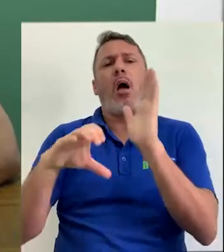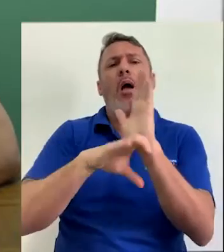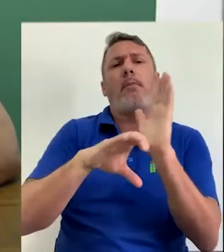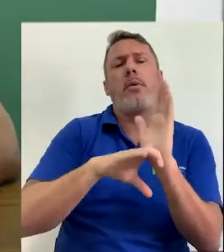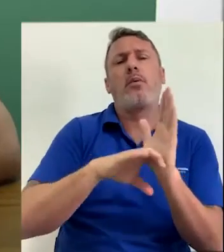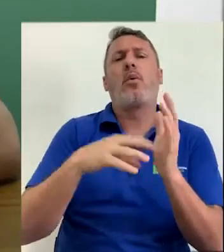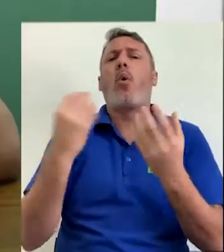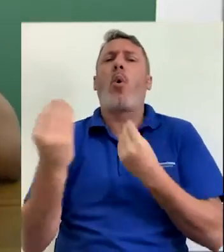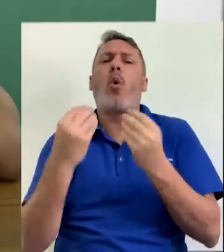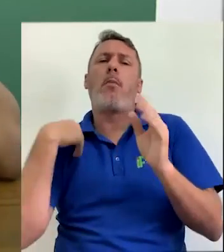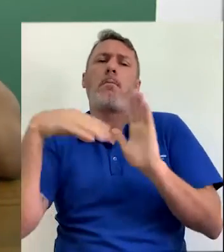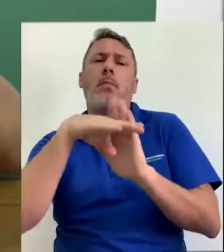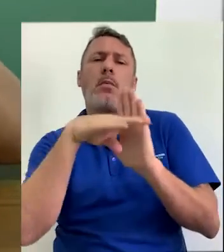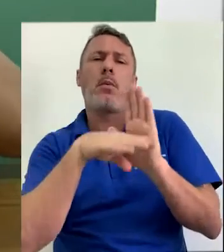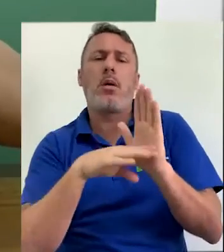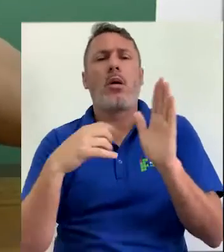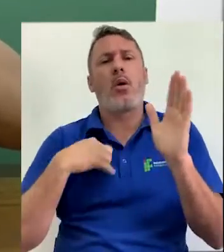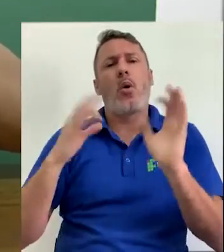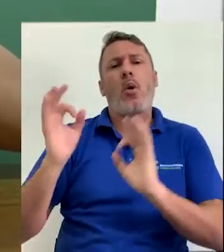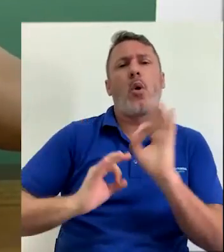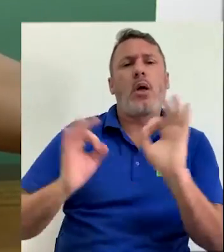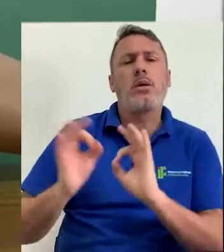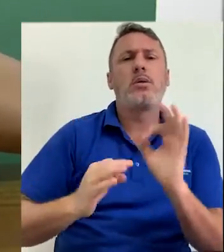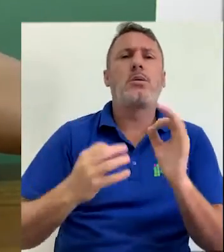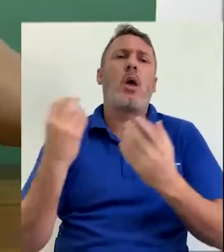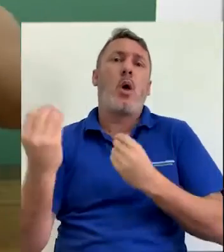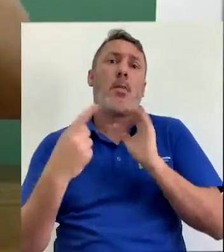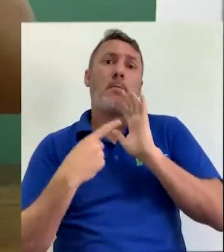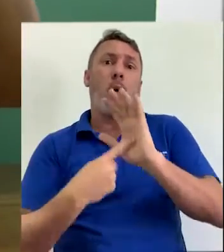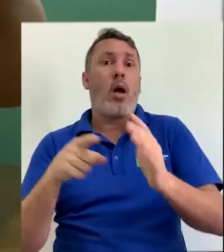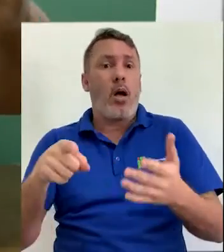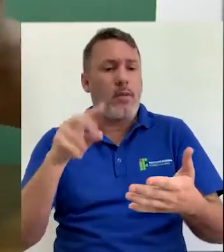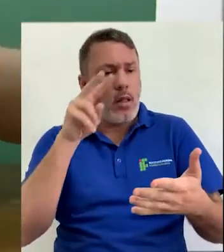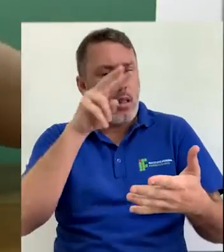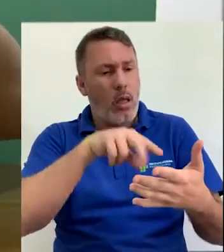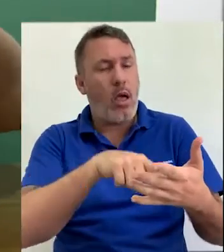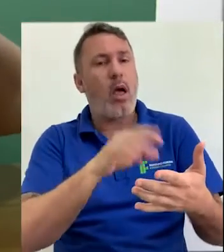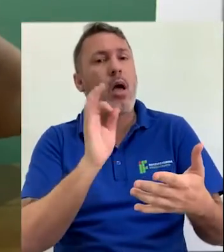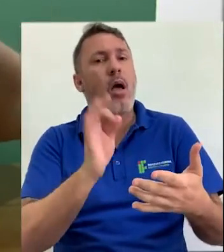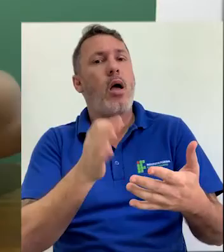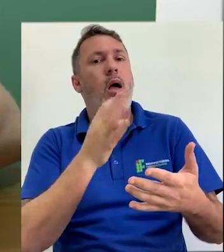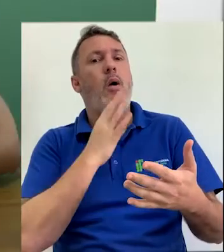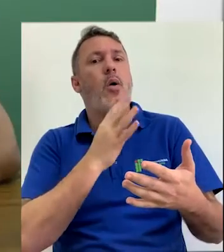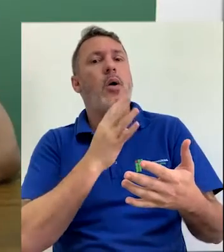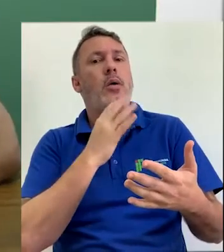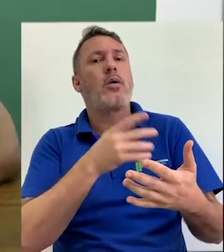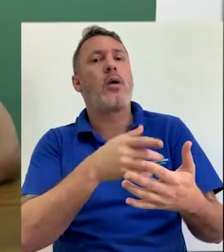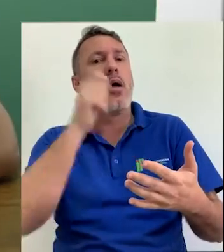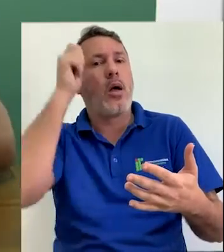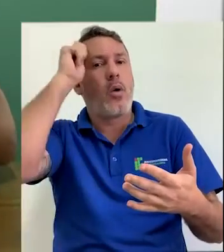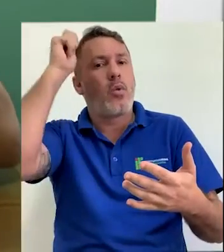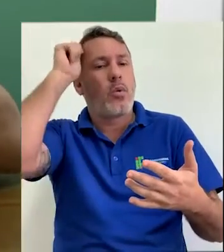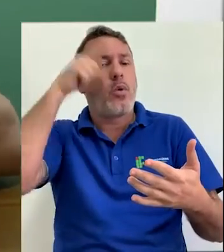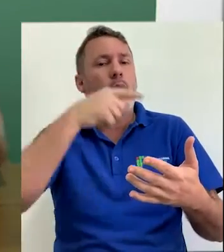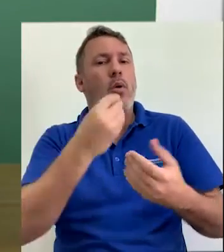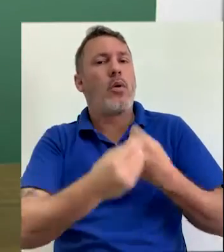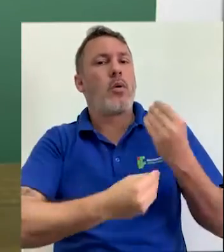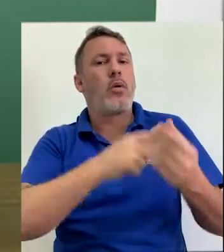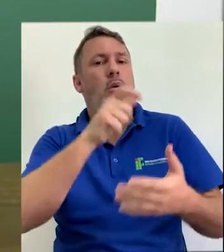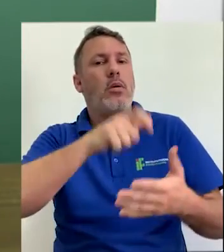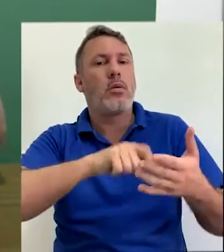divididos. É o momento que o autor apresenta ali um link ou uma página pessoal dele que